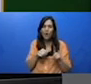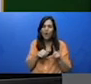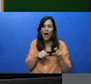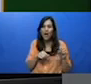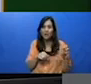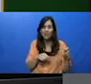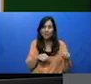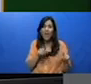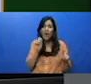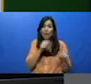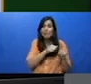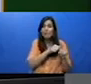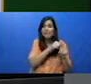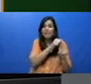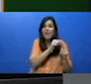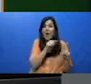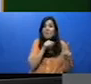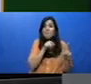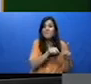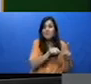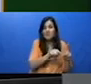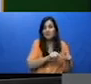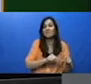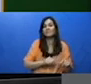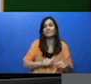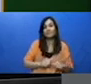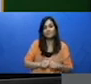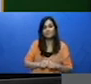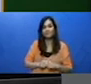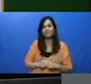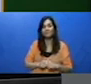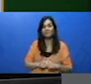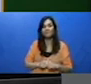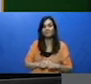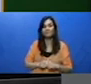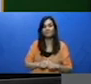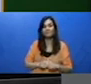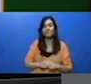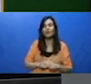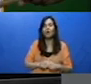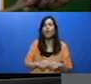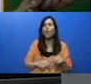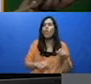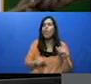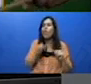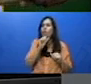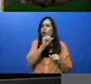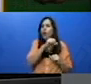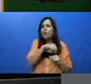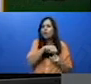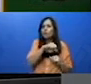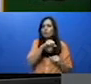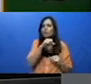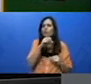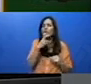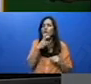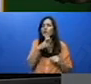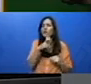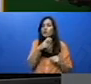milhar, certo? 9.251. Depois,